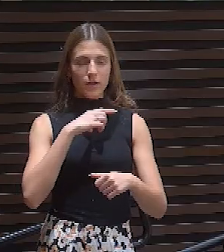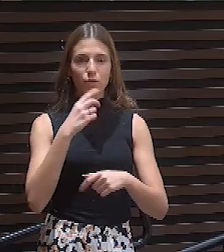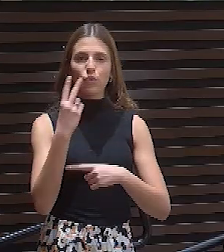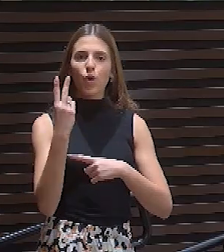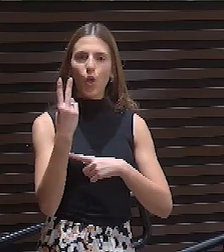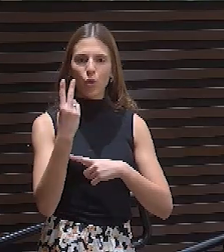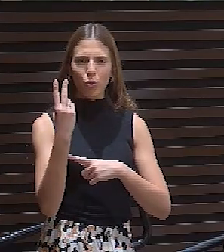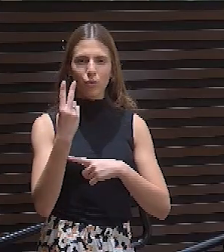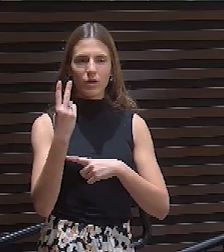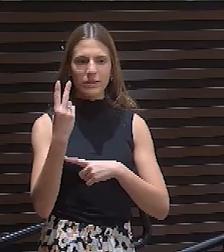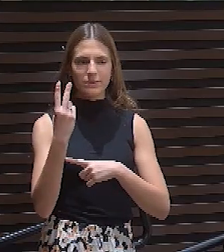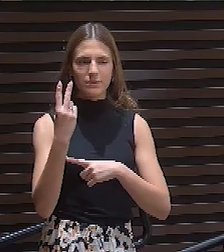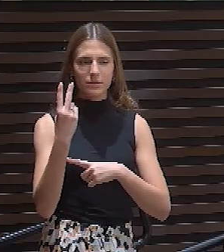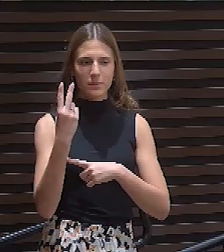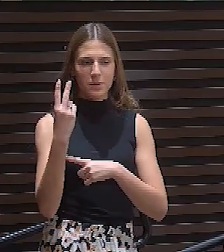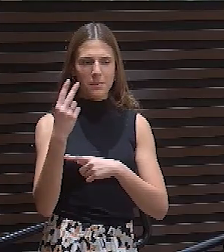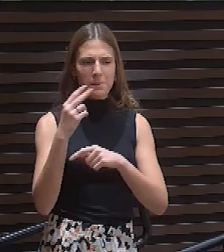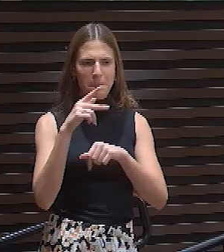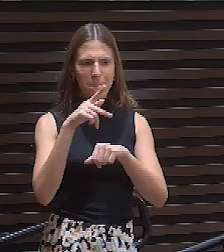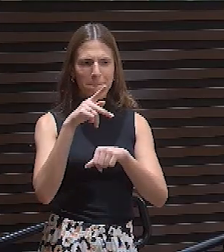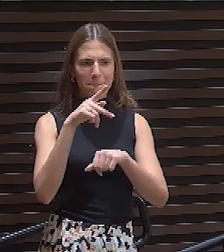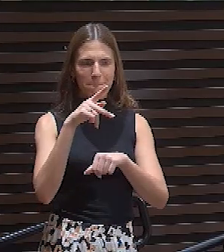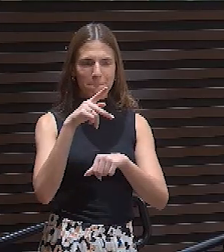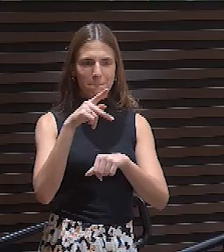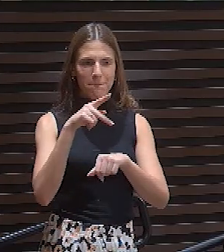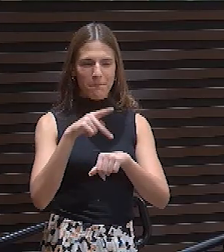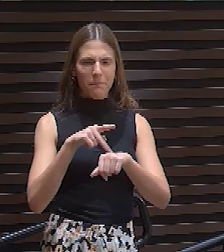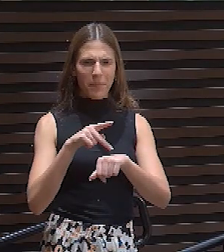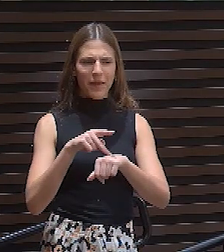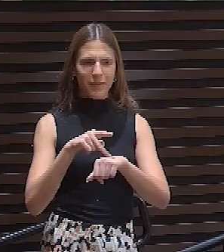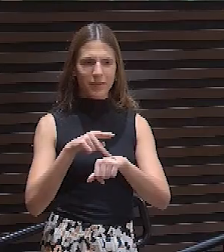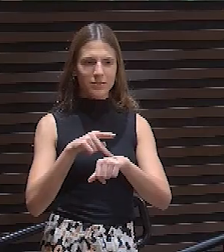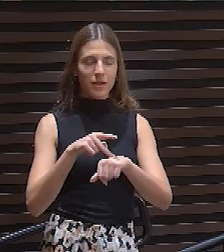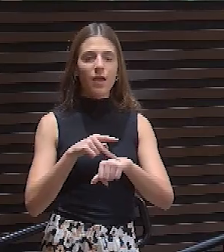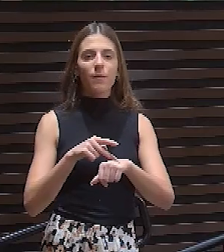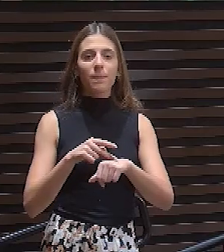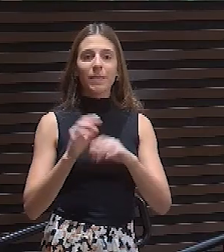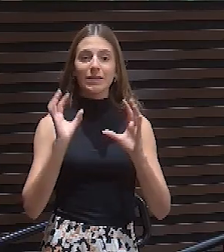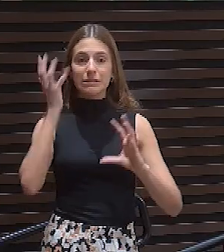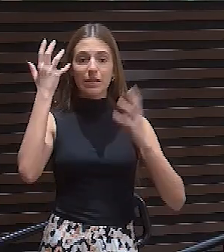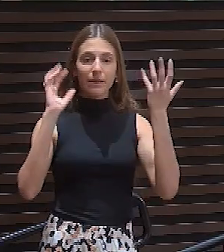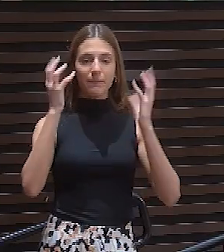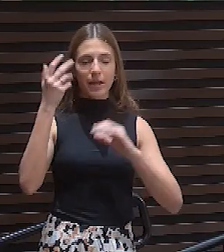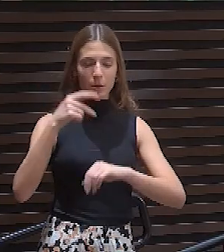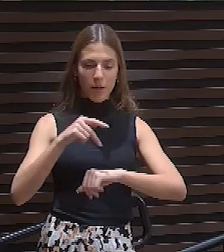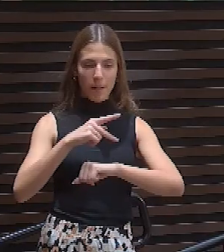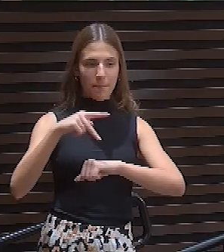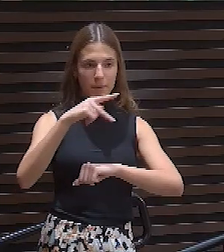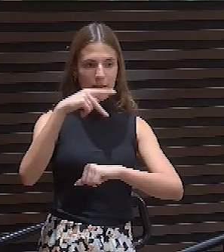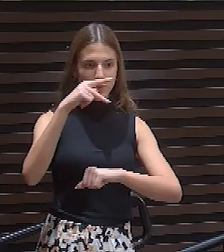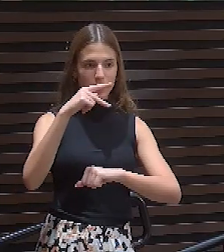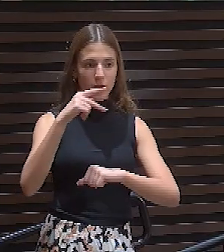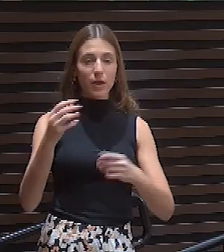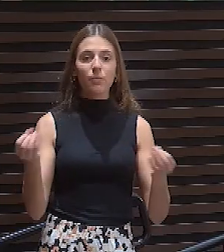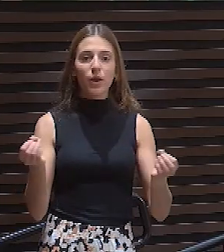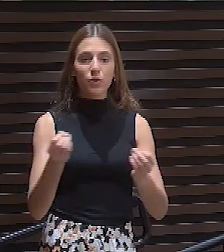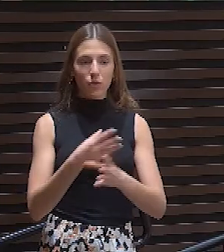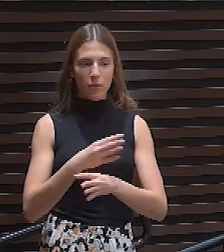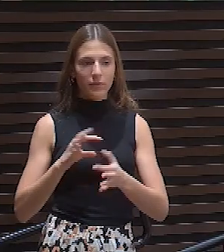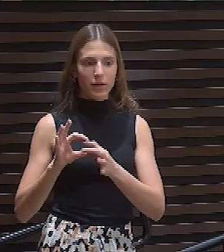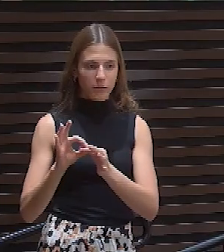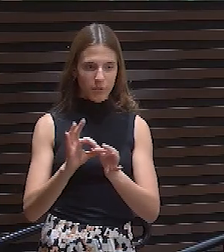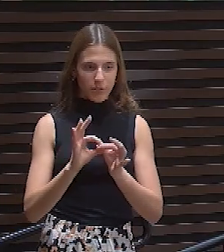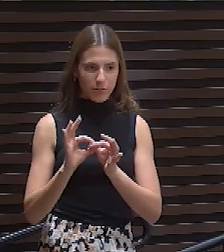pedras, celebraram a Páscoa, renovaram a aliança, e Deus